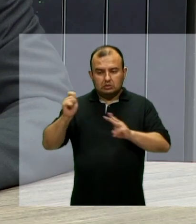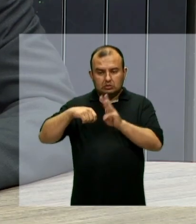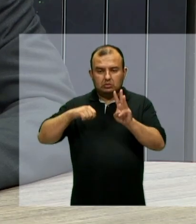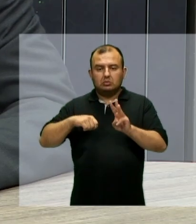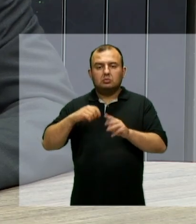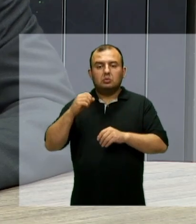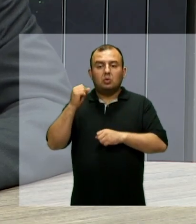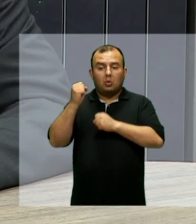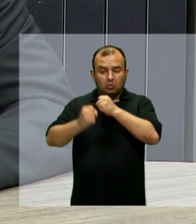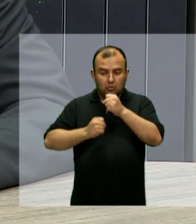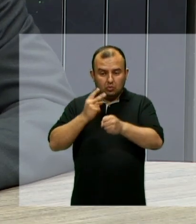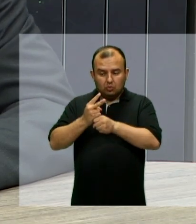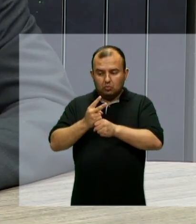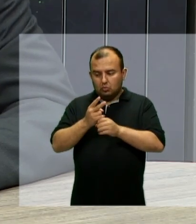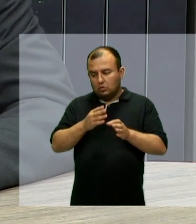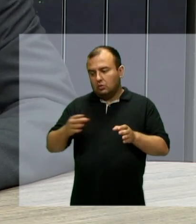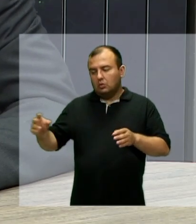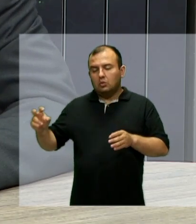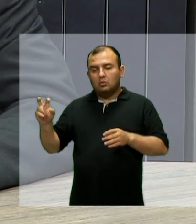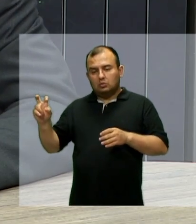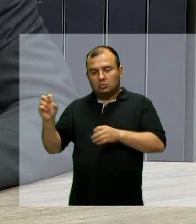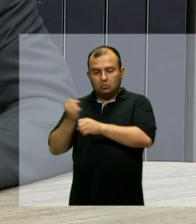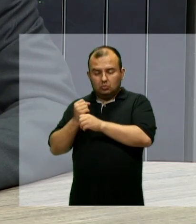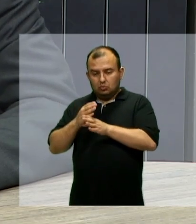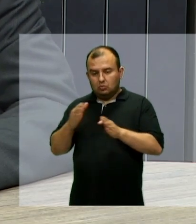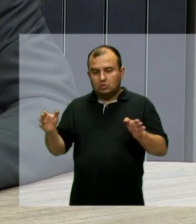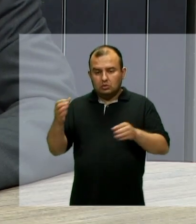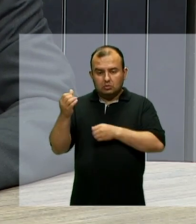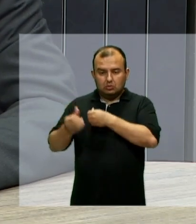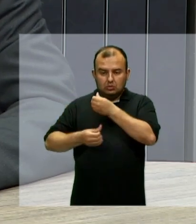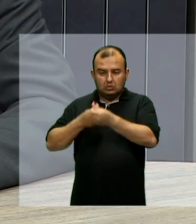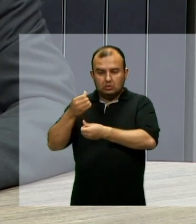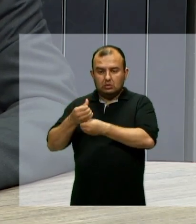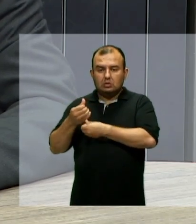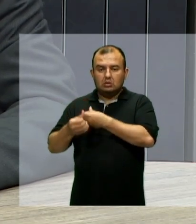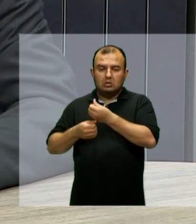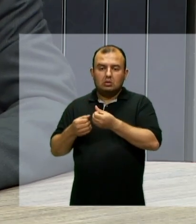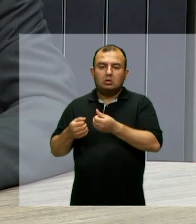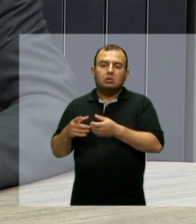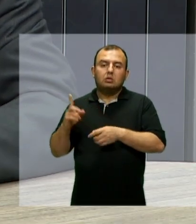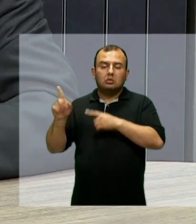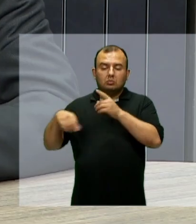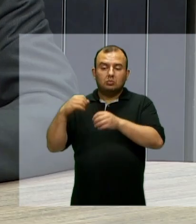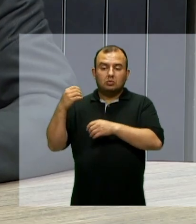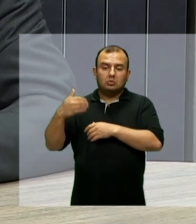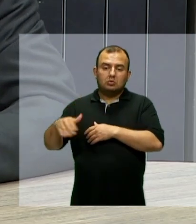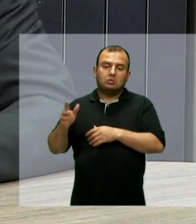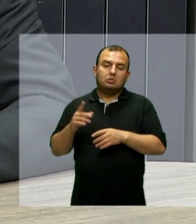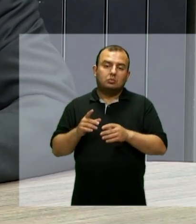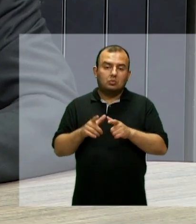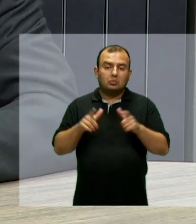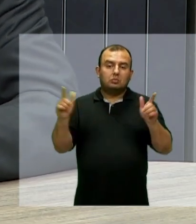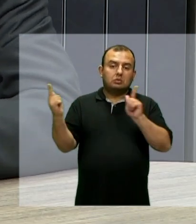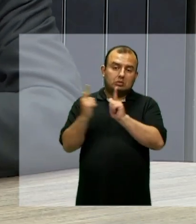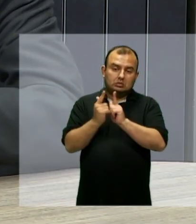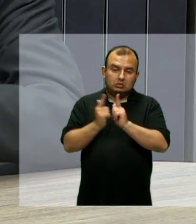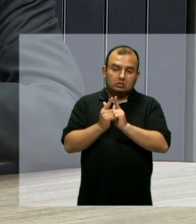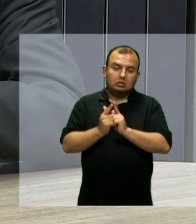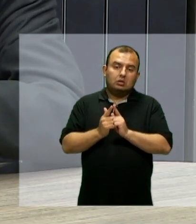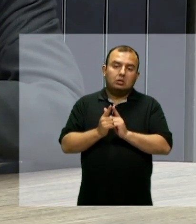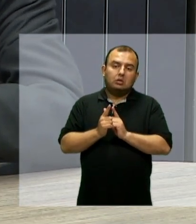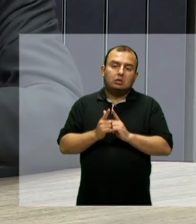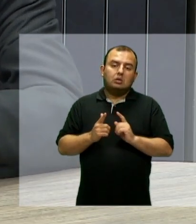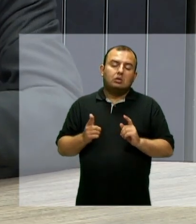6 em 6 do segundo ao quinto e anualmente dali para frente. Por isso o grande volume dos nossos atendimentos, porque a gente tem as